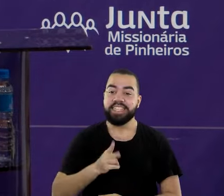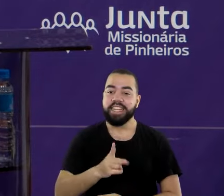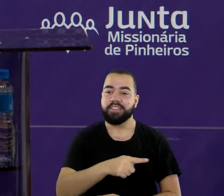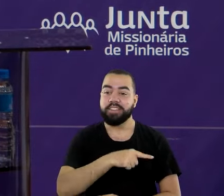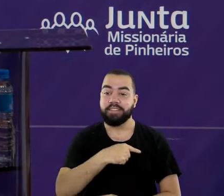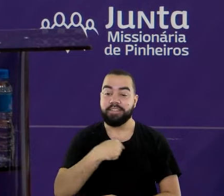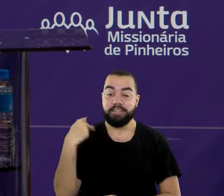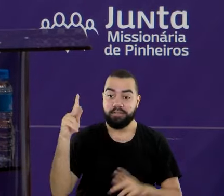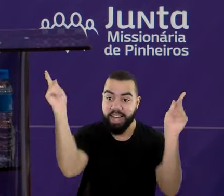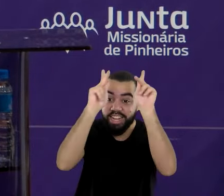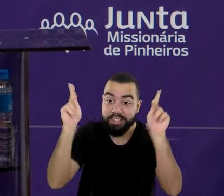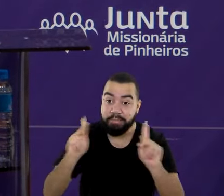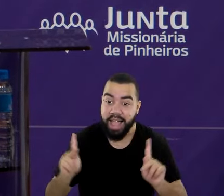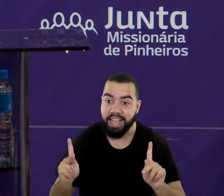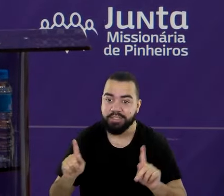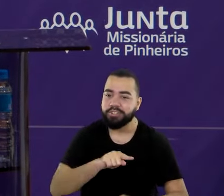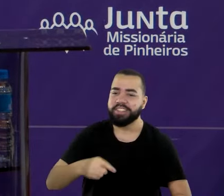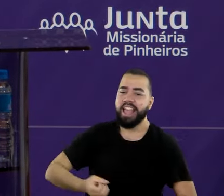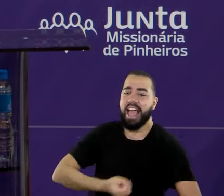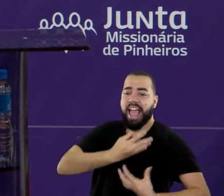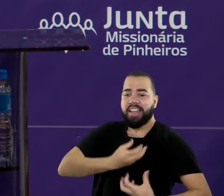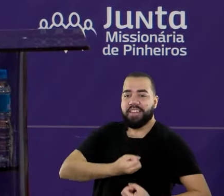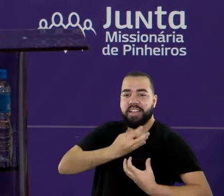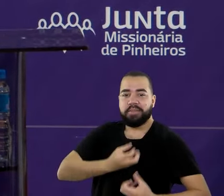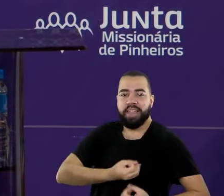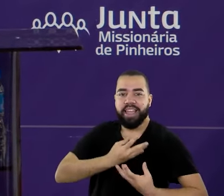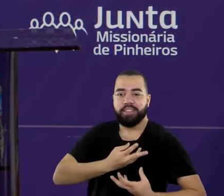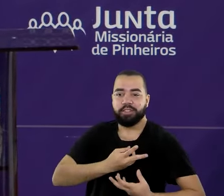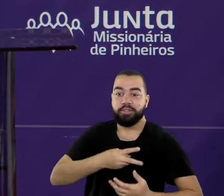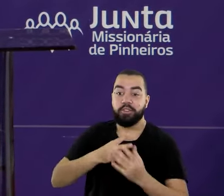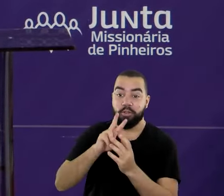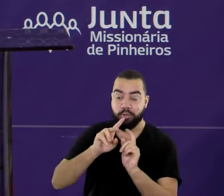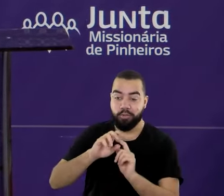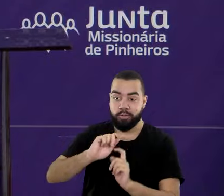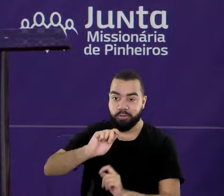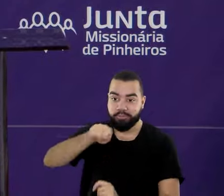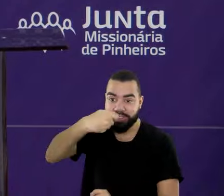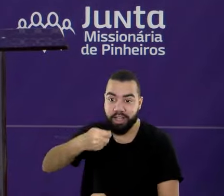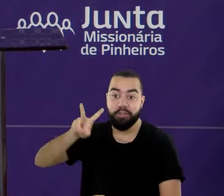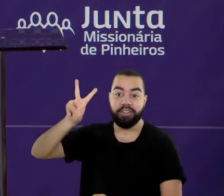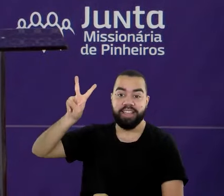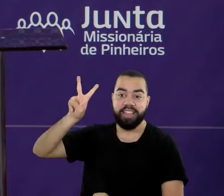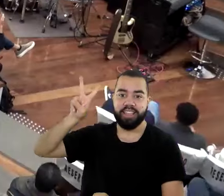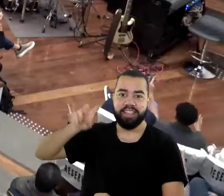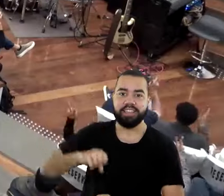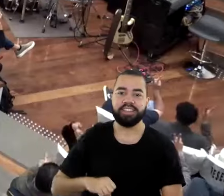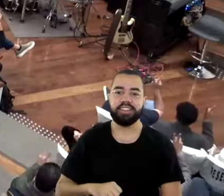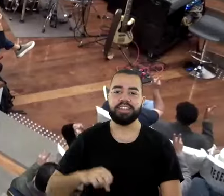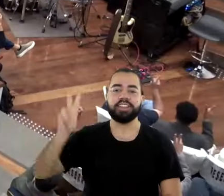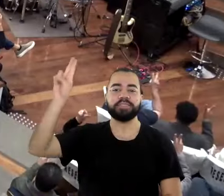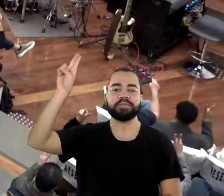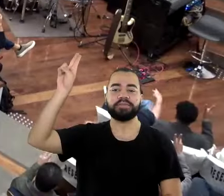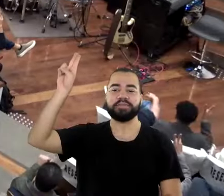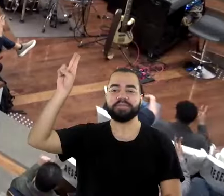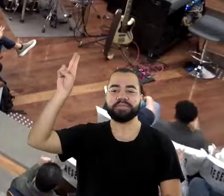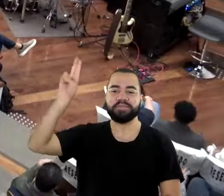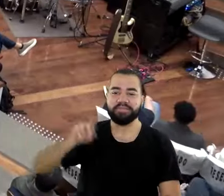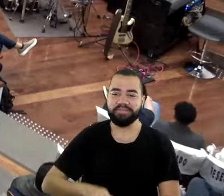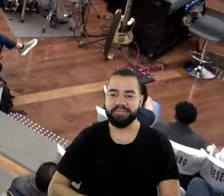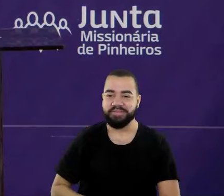Shalom, respondesse com avivamento, assim, fazendo o V, tá bom? Shalom.